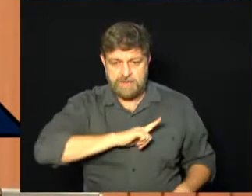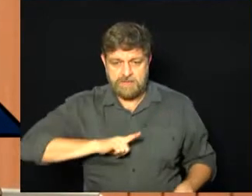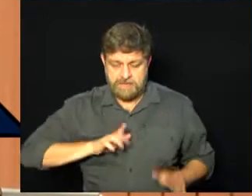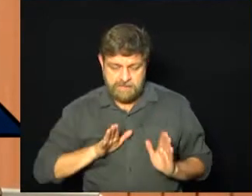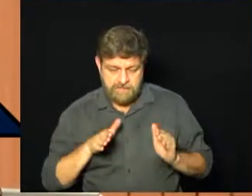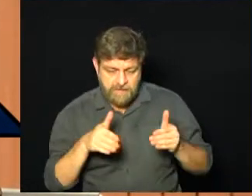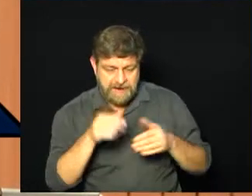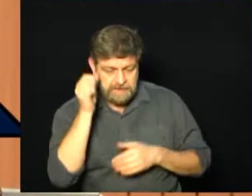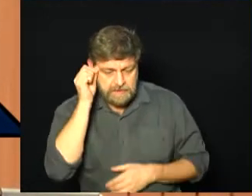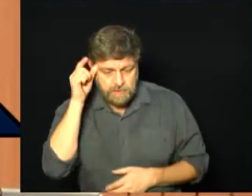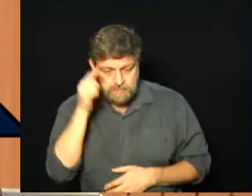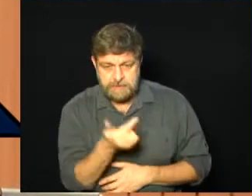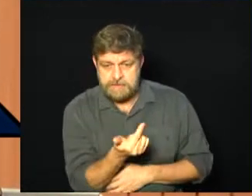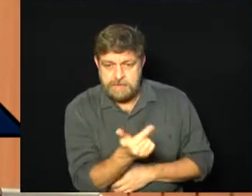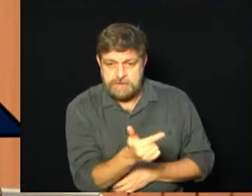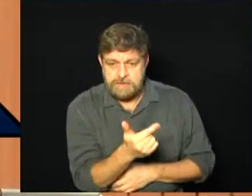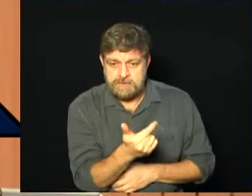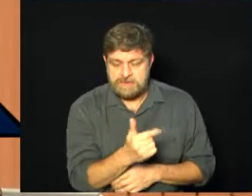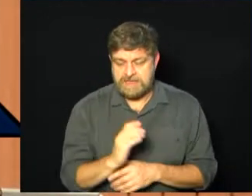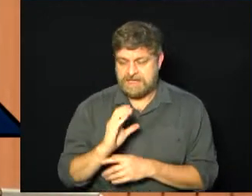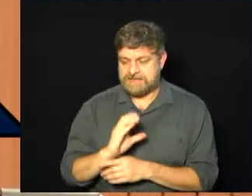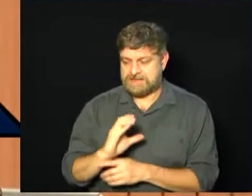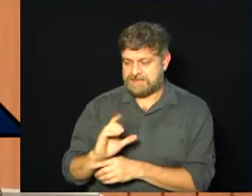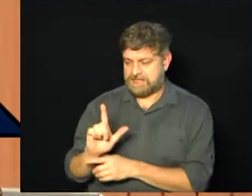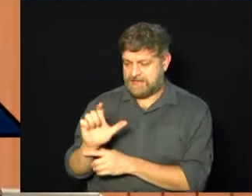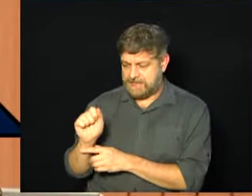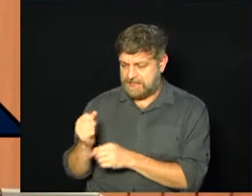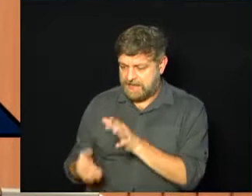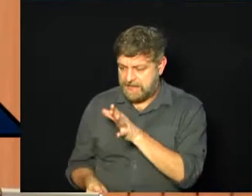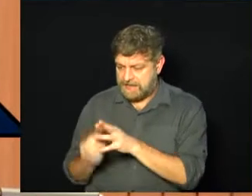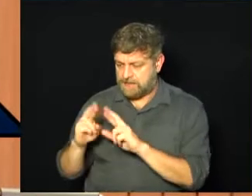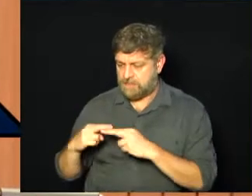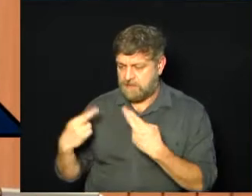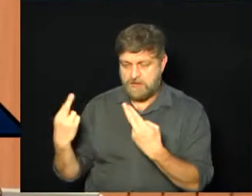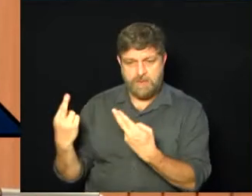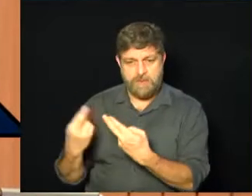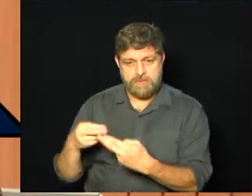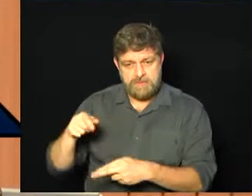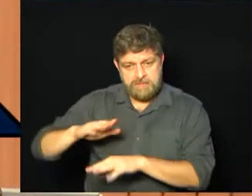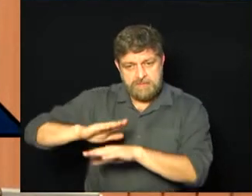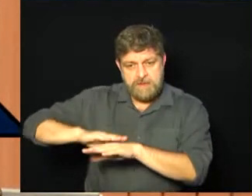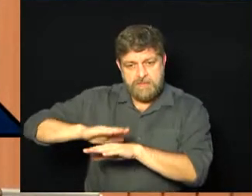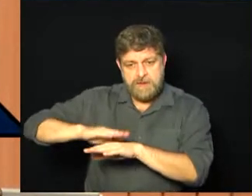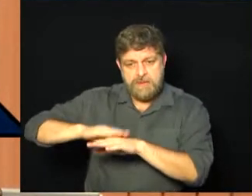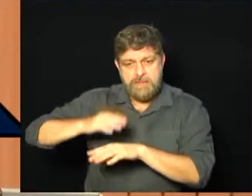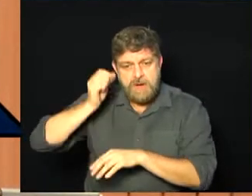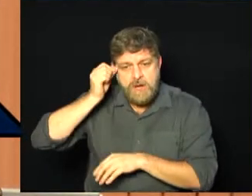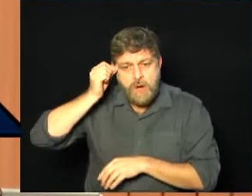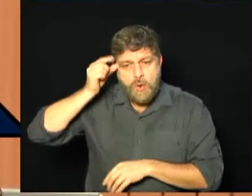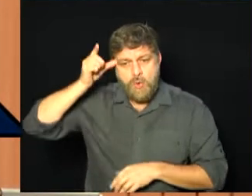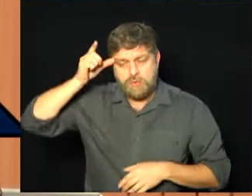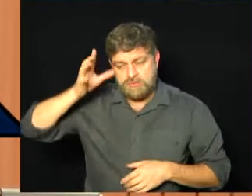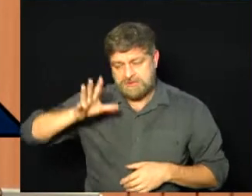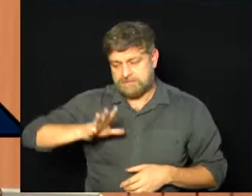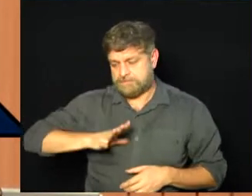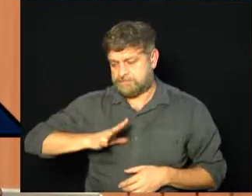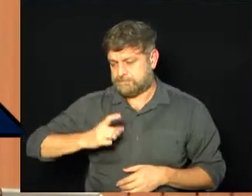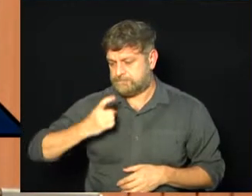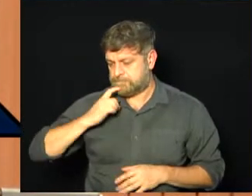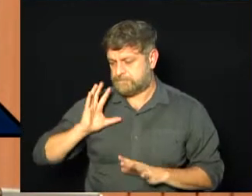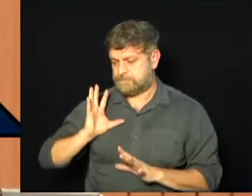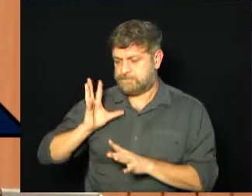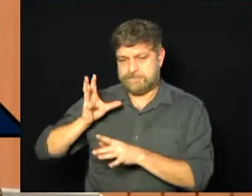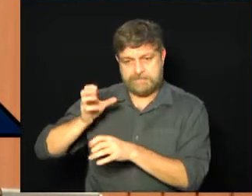cultura, o CCLA reuniu e promoveu grande parte das produções culturais da cidade.